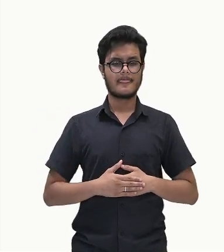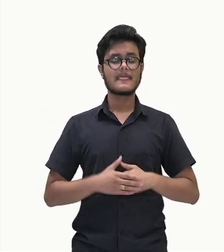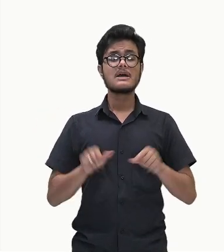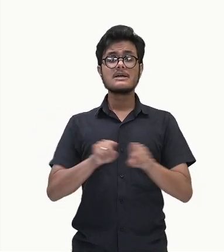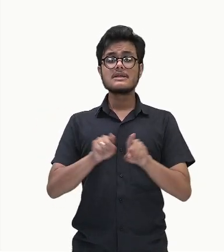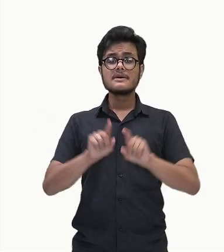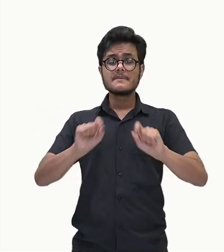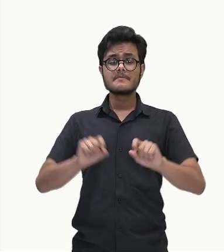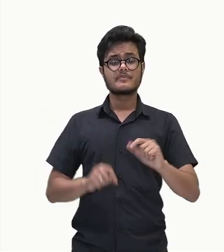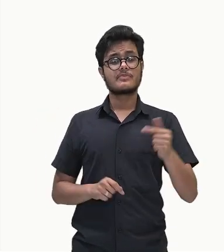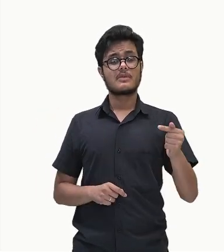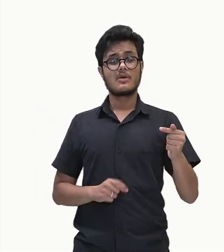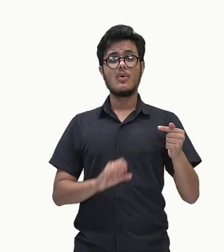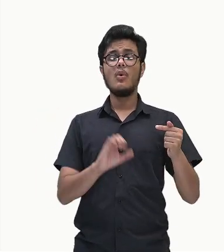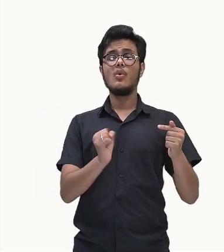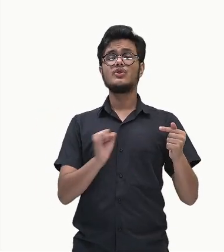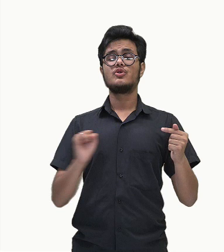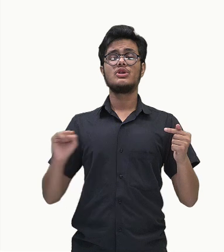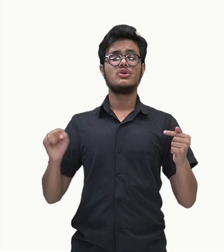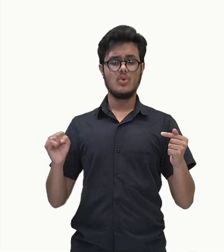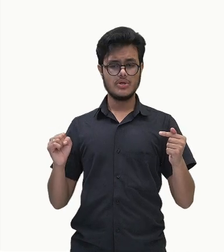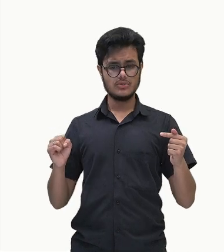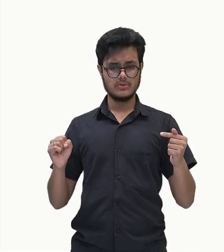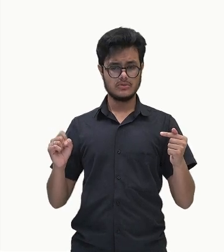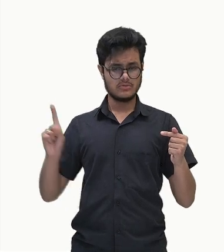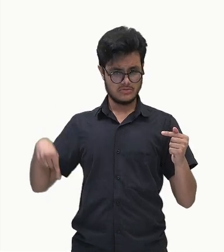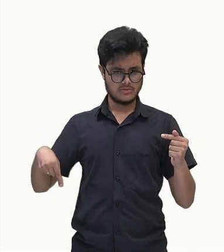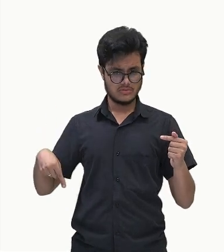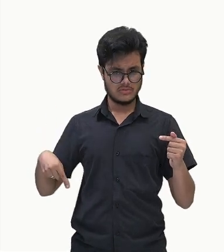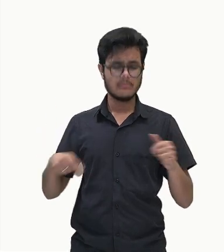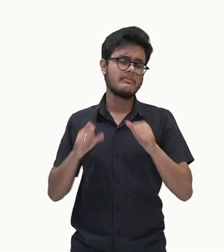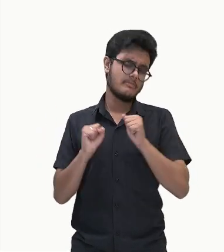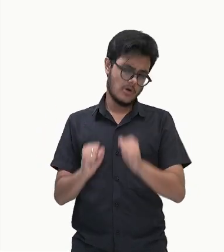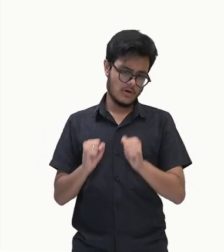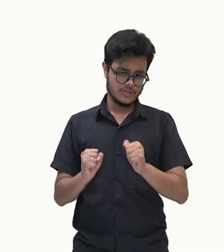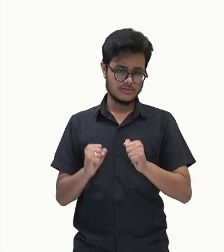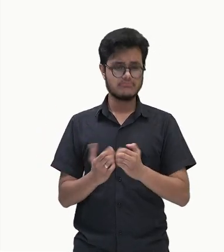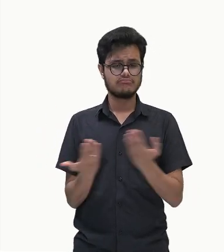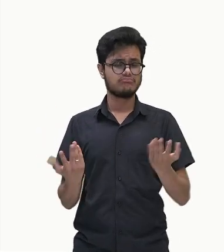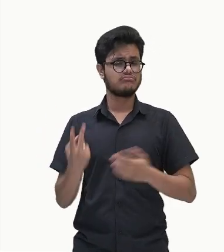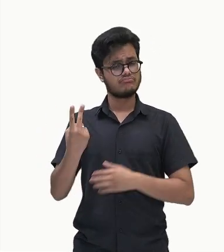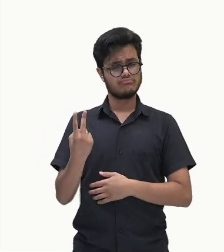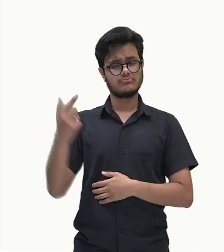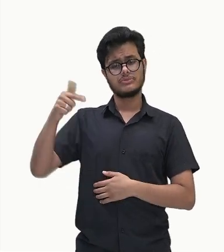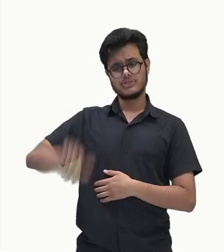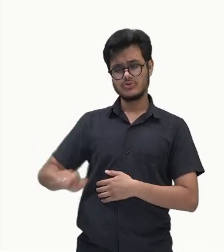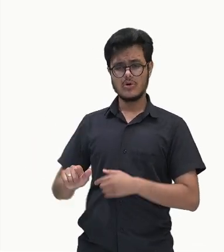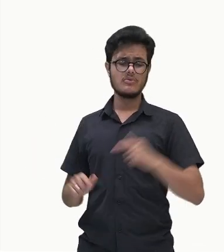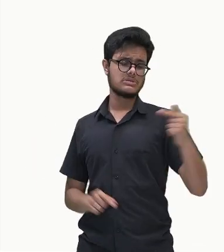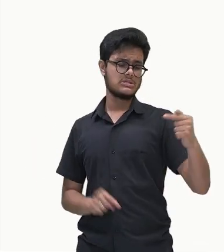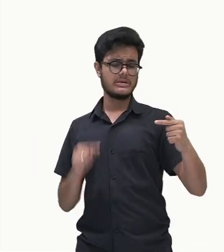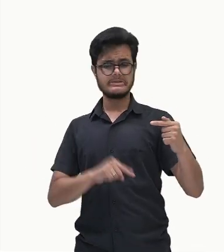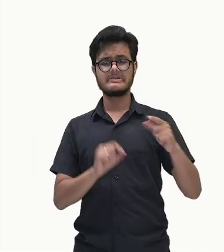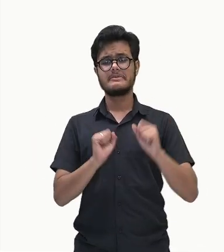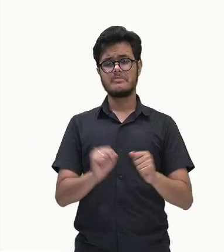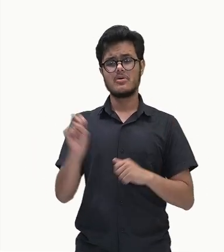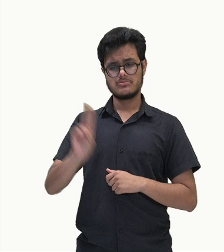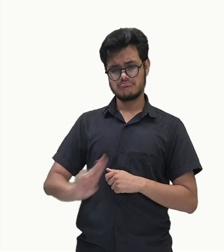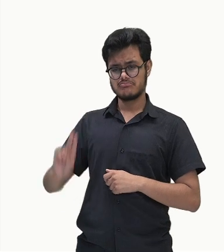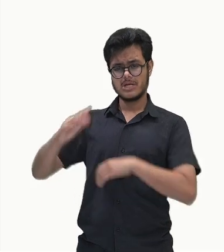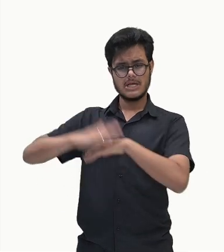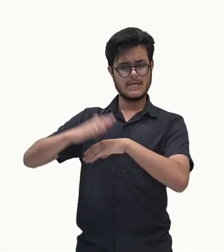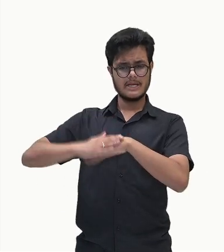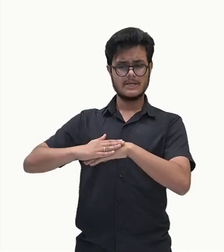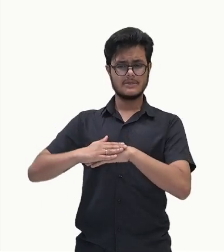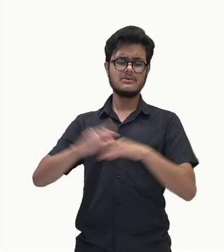poderíamos ter 7 8 e 8 poderíamos dois estão repetidos um não está então